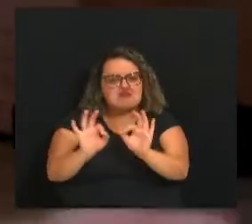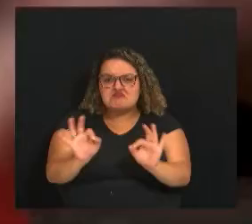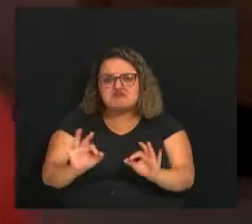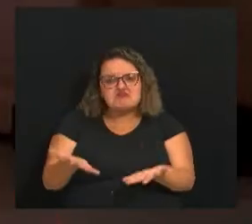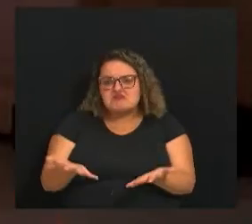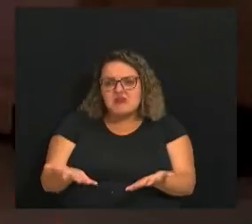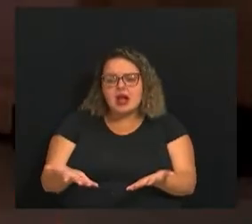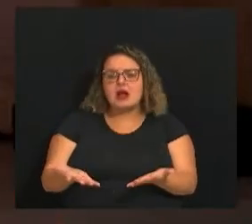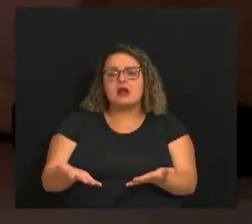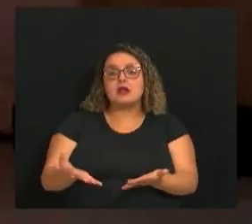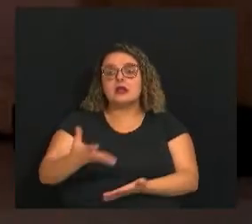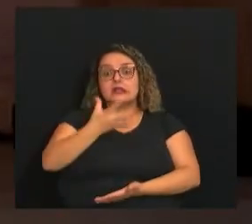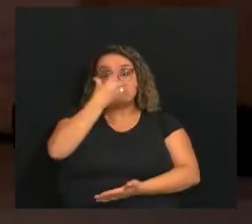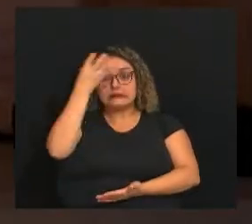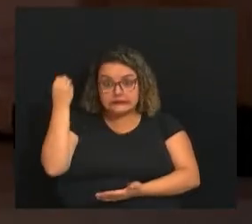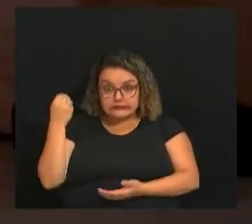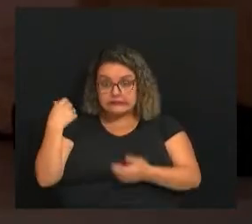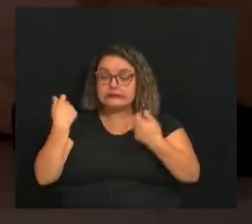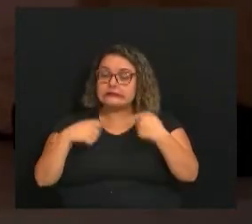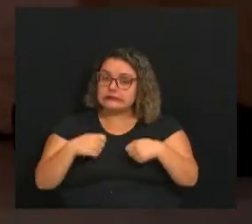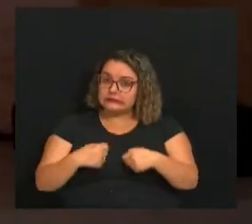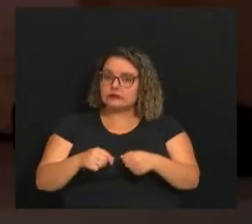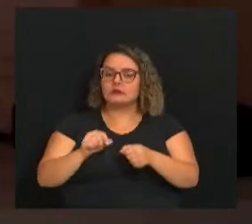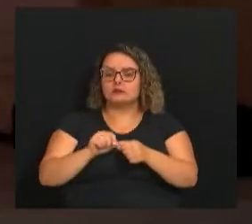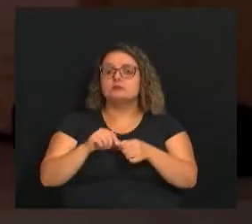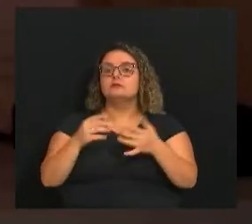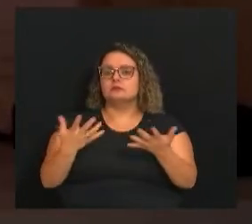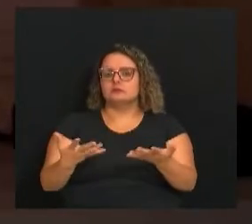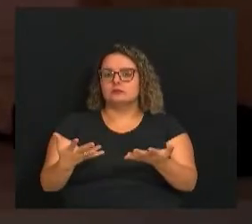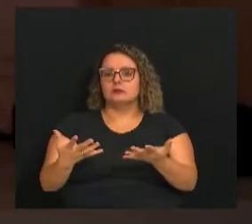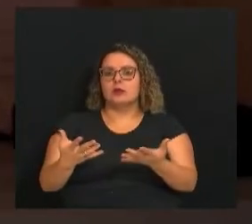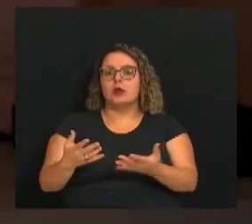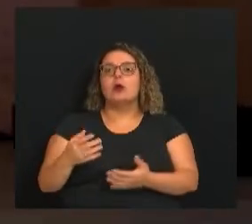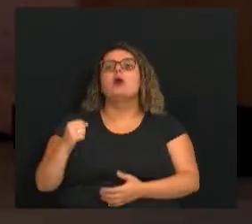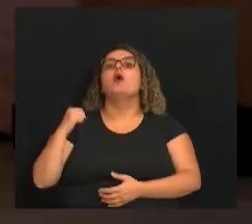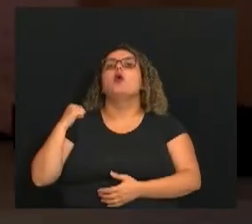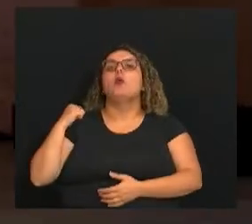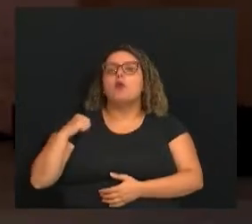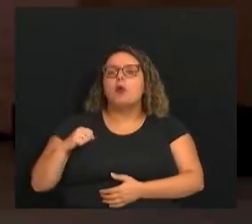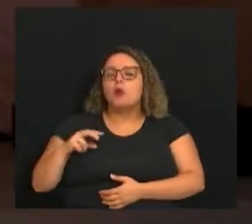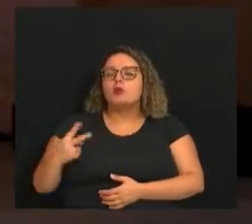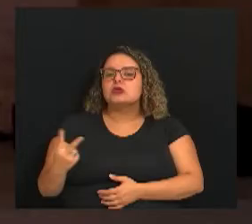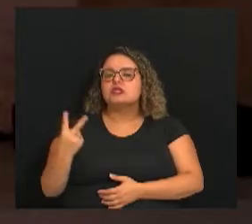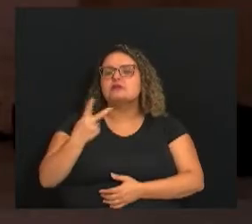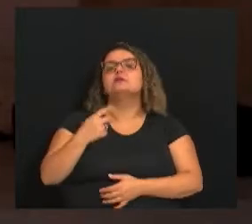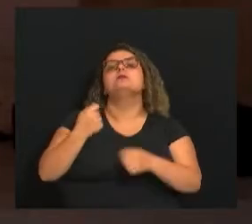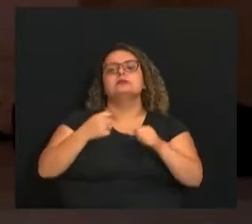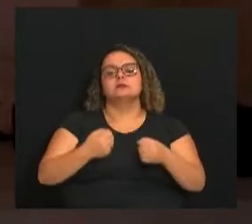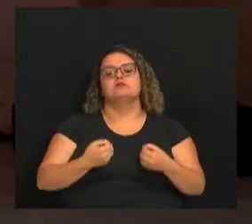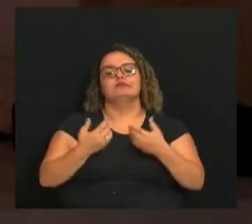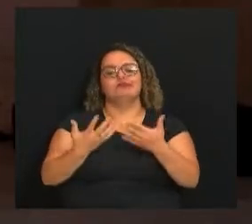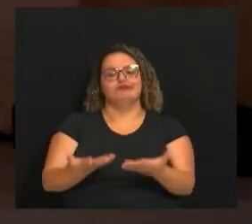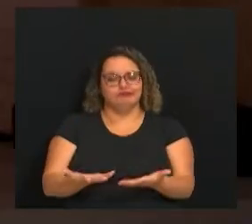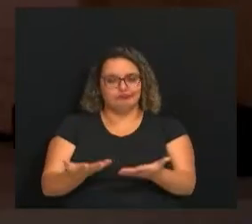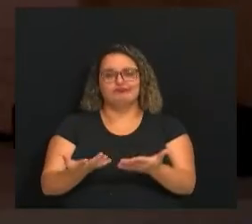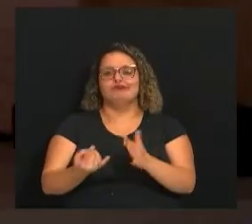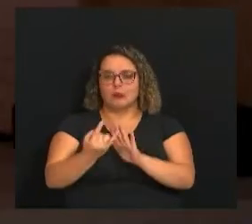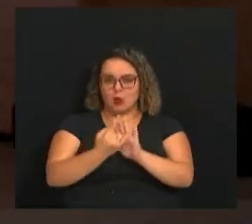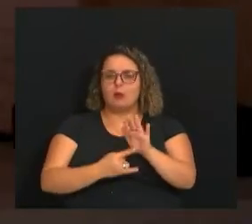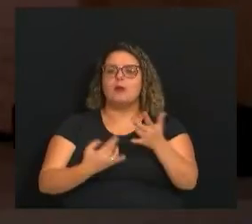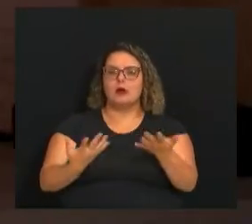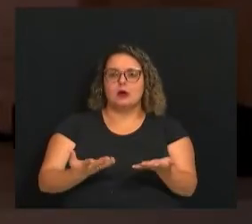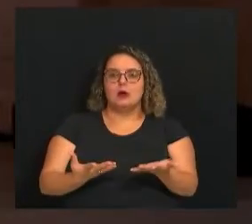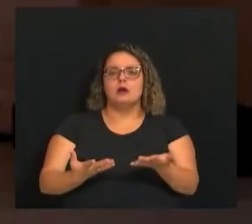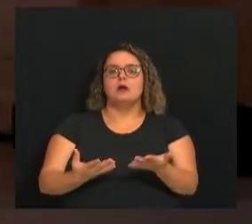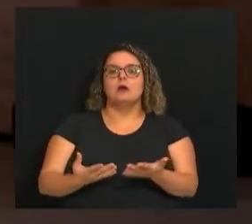obrigatoriedade e esquece que tem que fazer a declaração. Então, mexeu com Bolsa de Valores, tem que fazer declaração. Se passou a ser residente